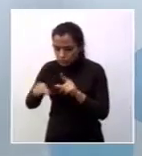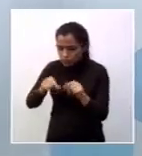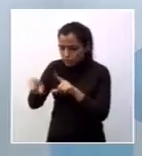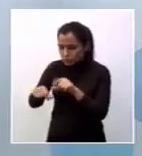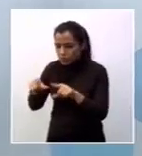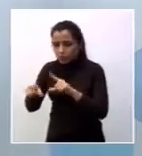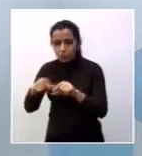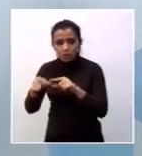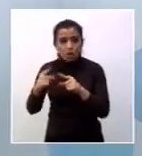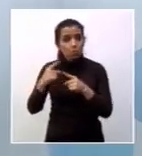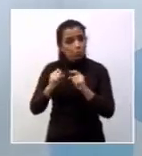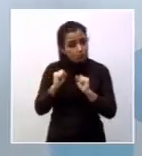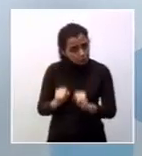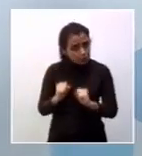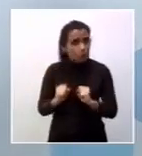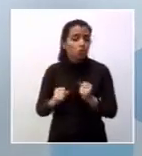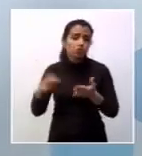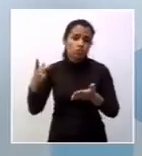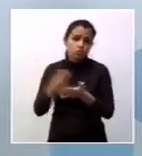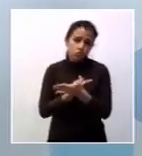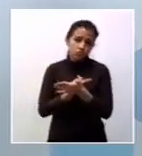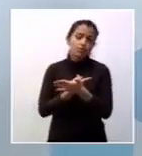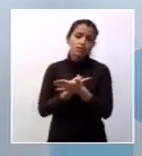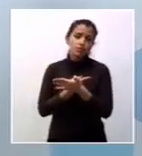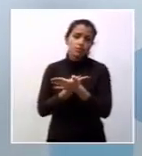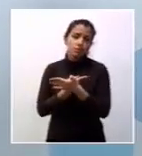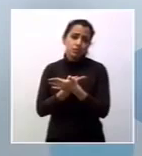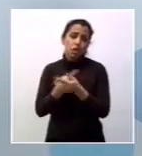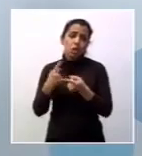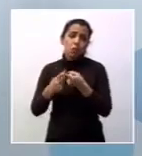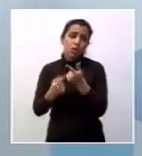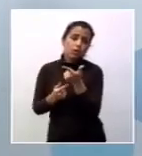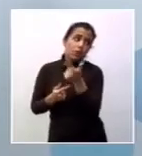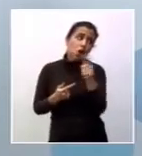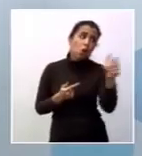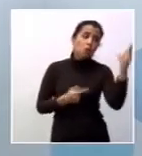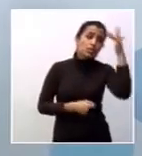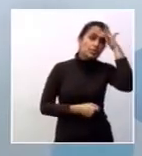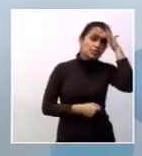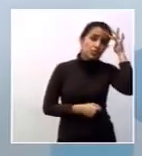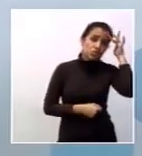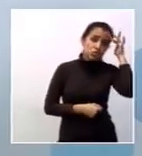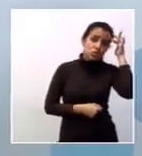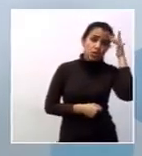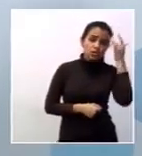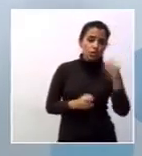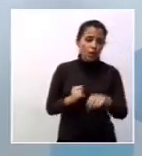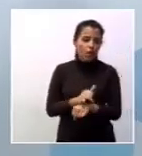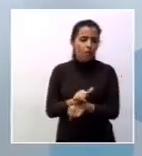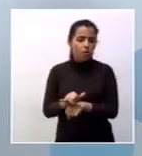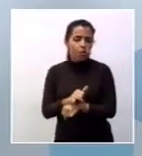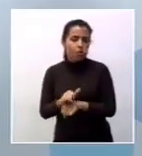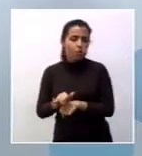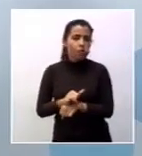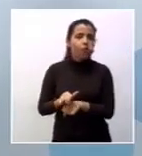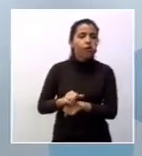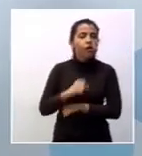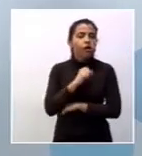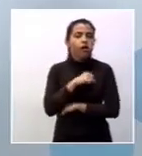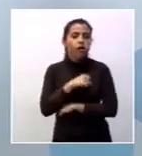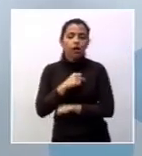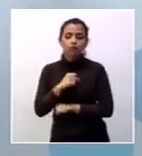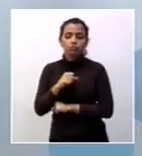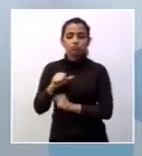vir muitas coisas. Porque foram coisas escritas por outras pessoas, né? Não é um material de divulgação científica, é um